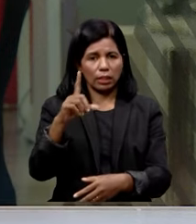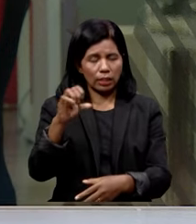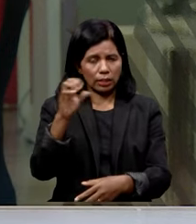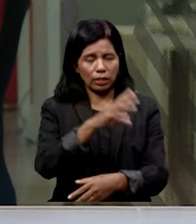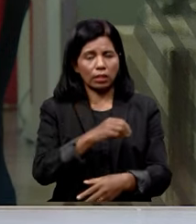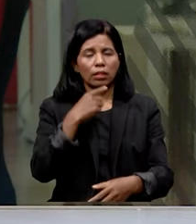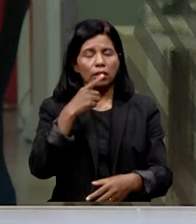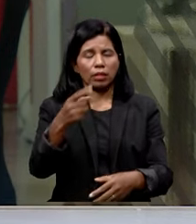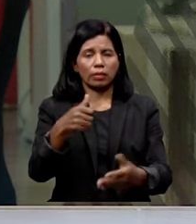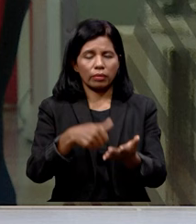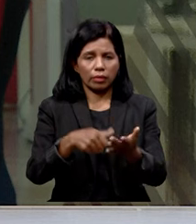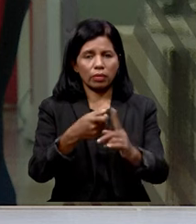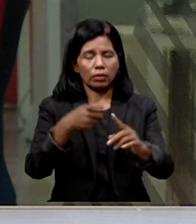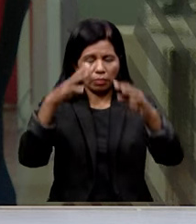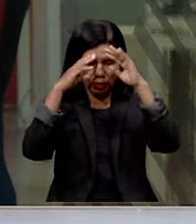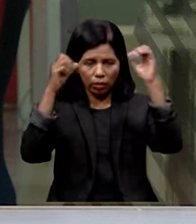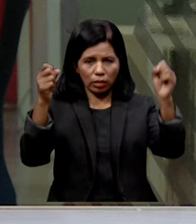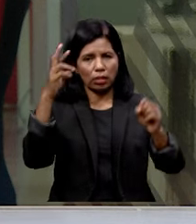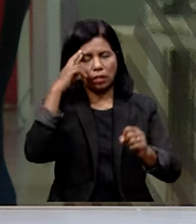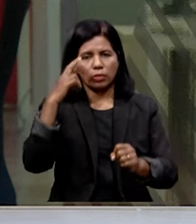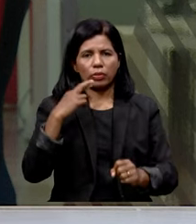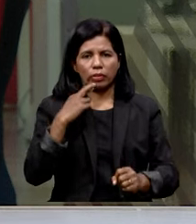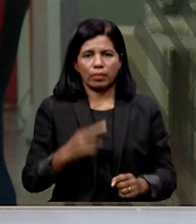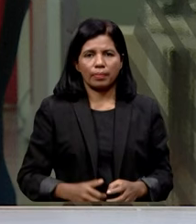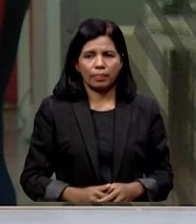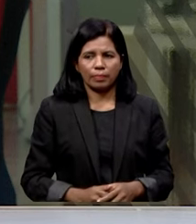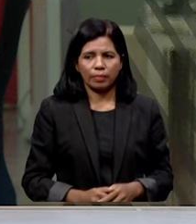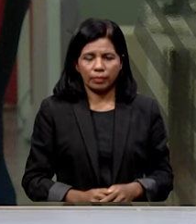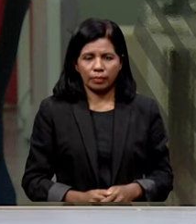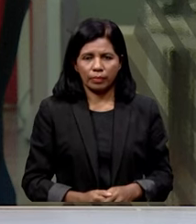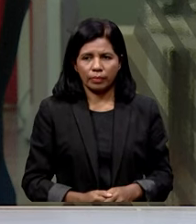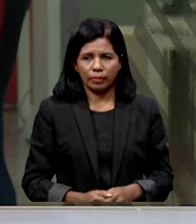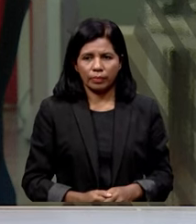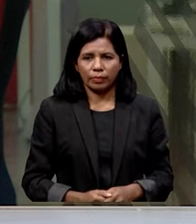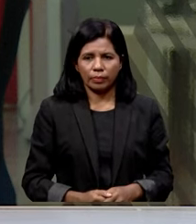ignora convite do presidente da República, Zeramos Horta.